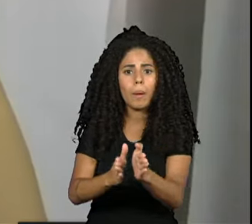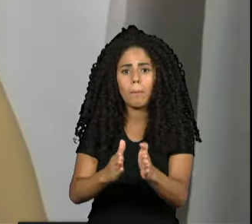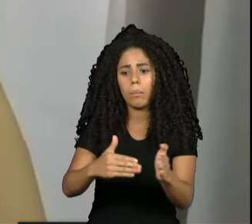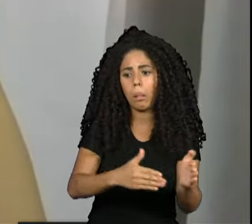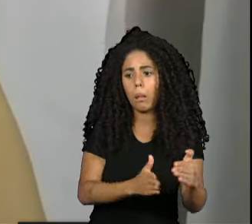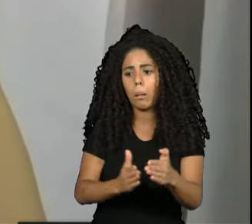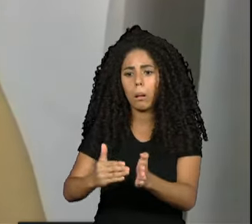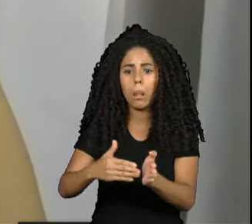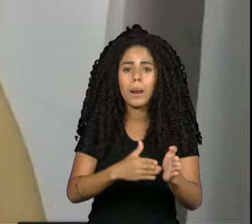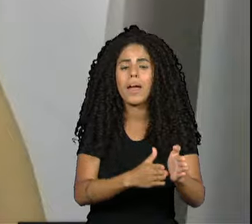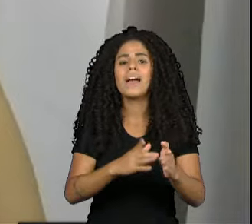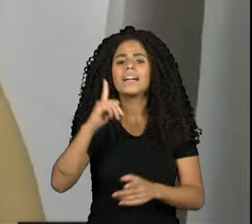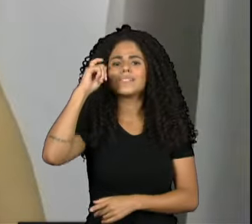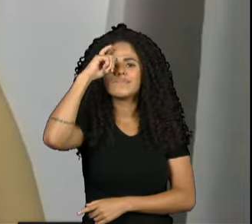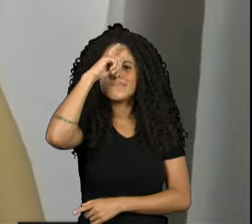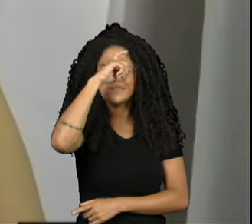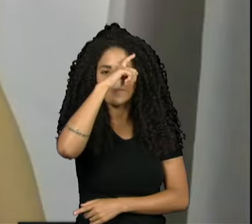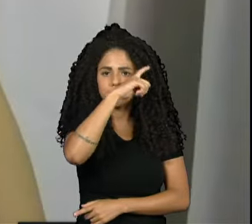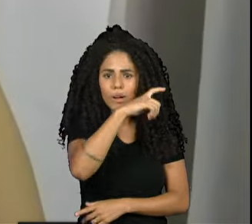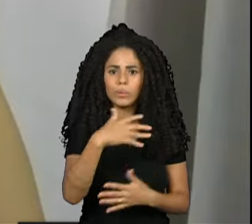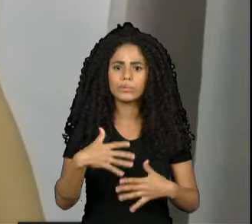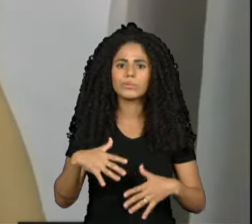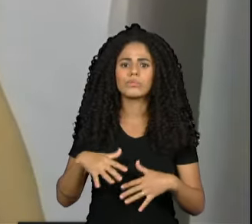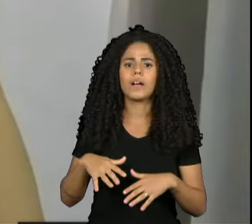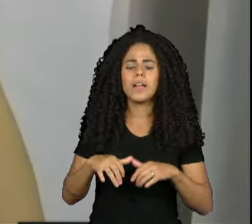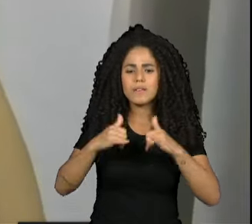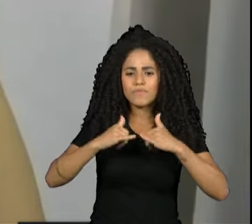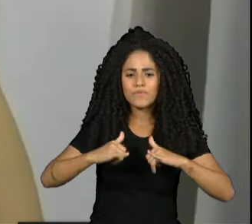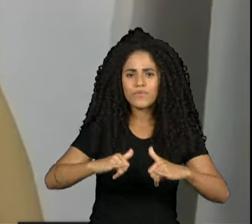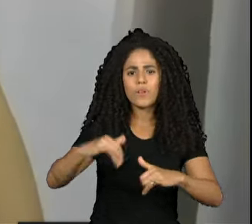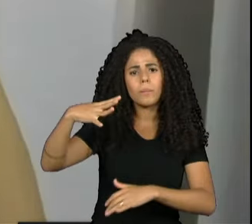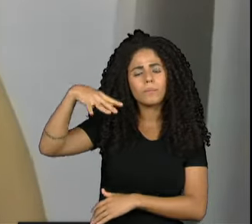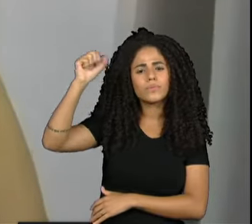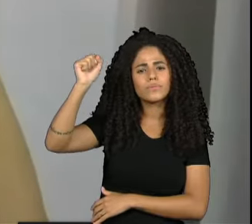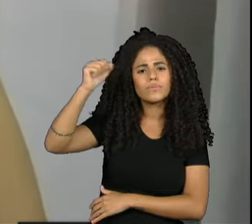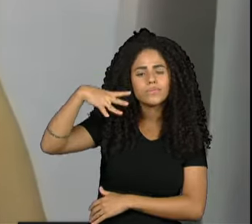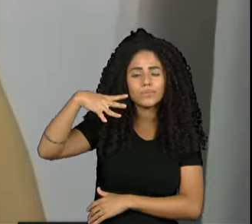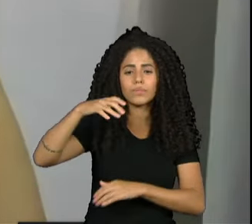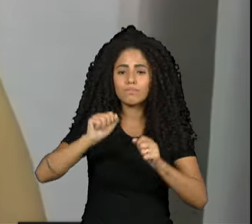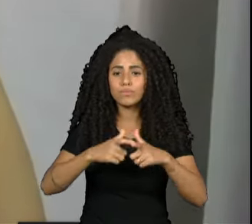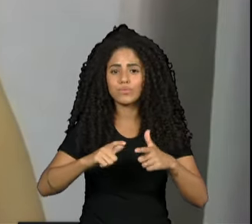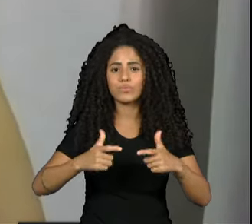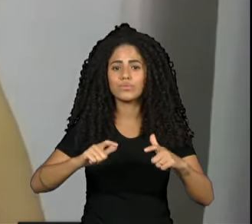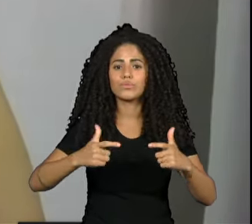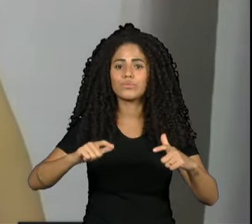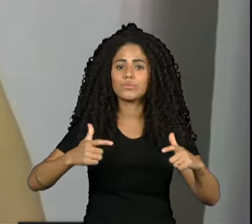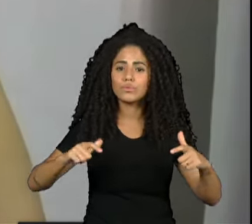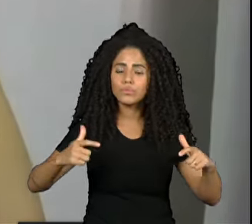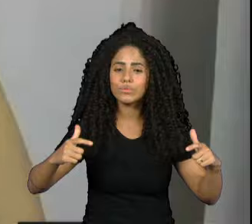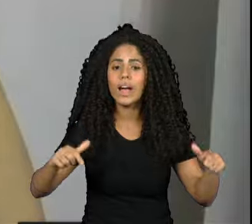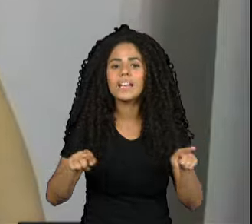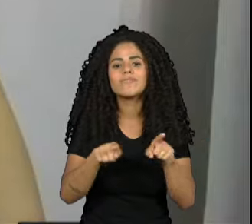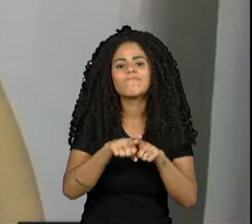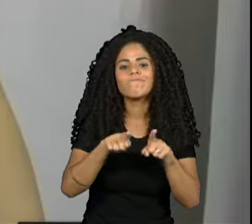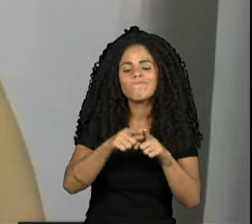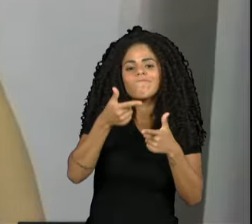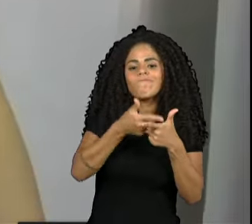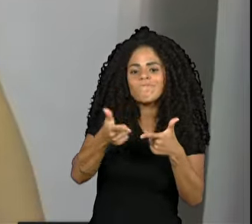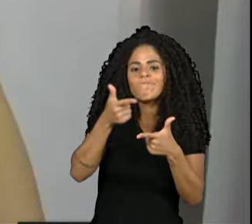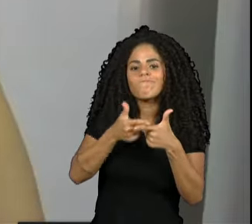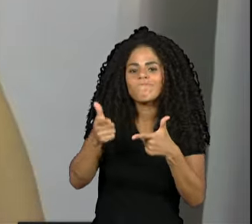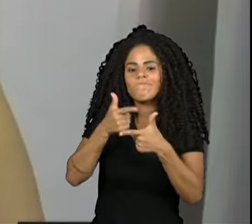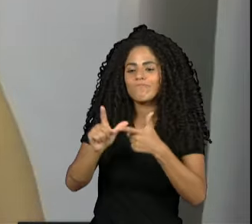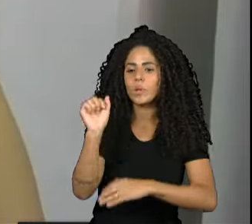largura, é muito caro você querer levar energia por extensão de rede. Além de que você tem um problema ambiental,